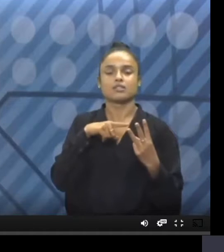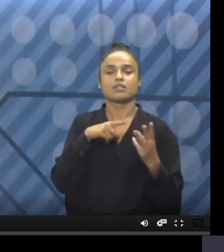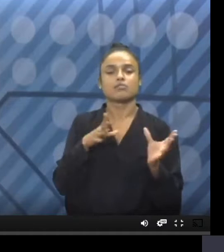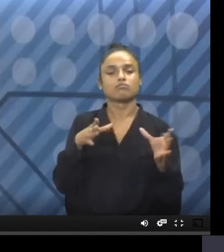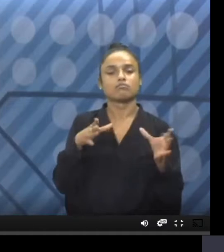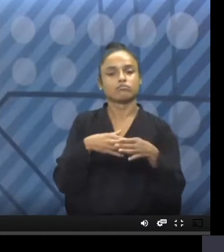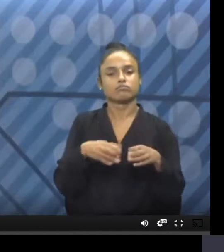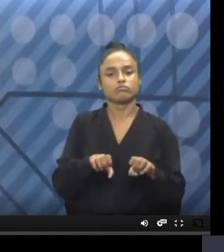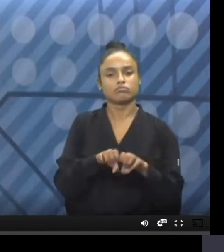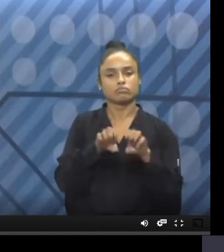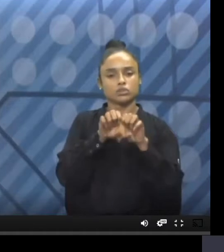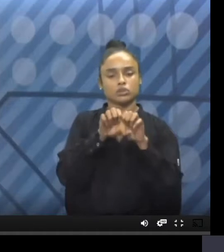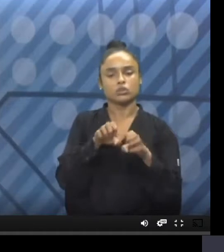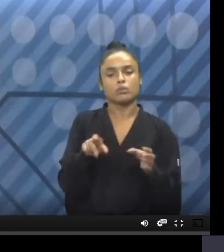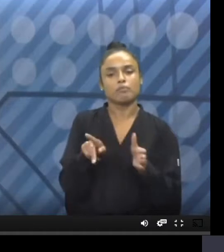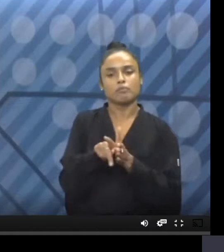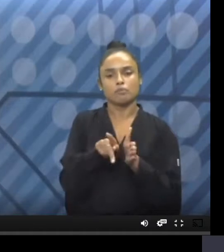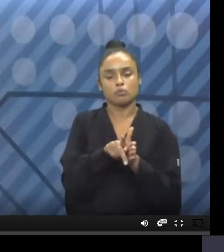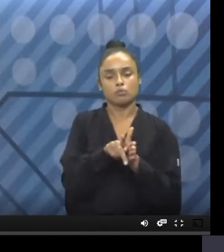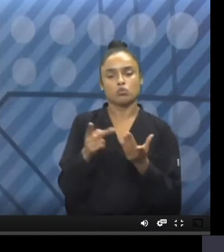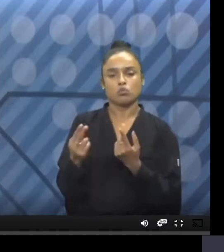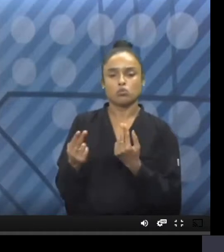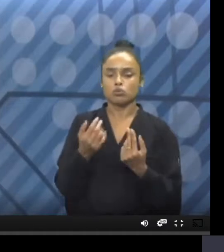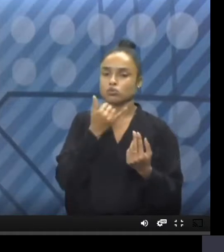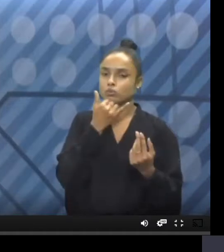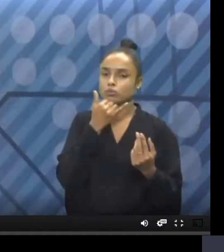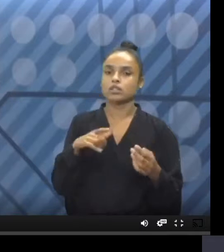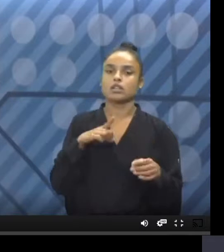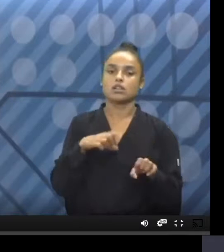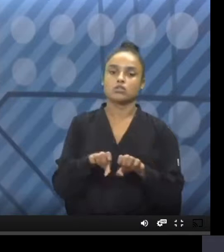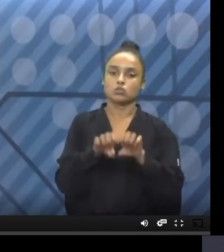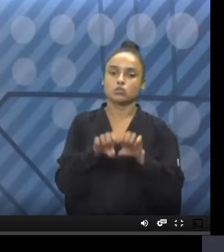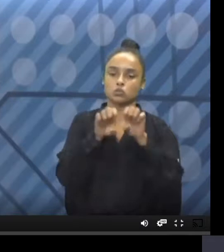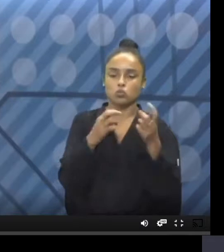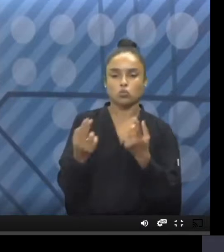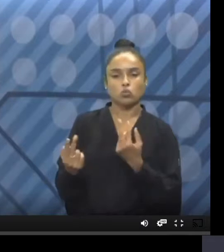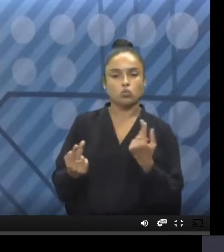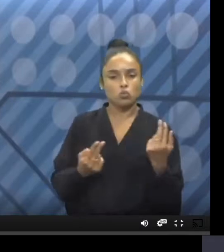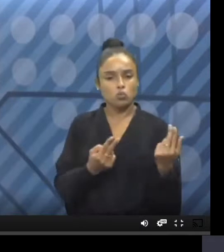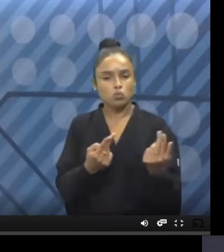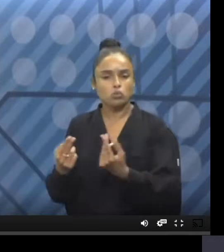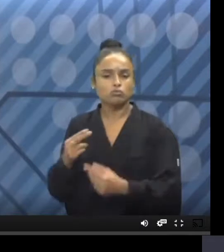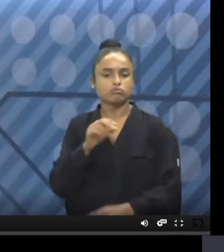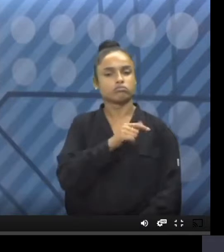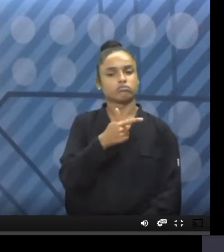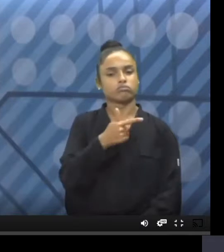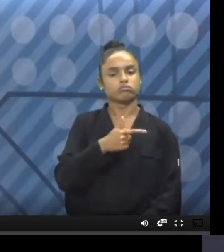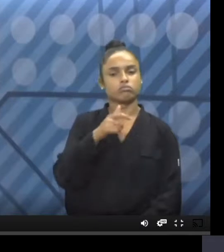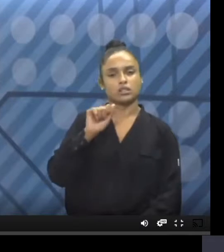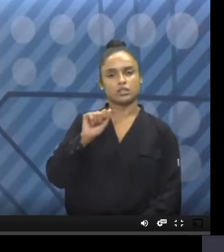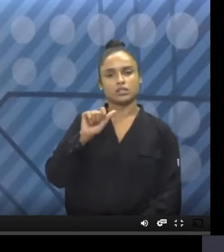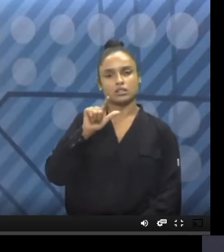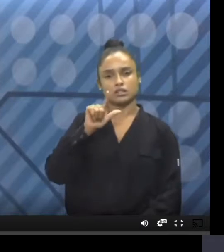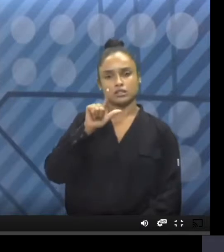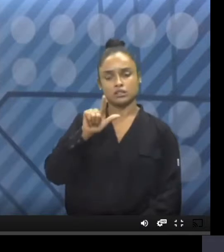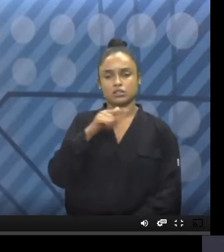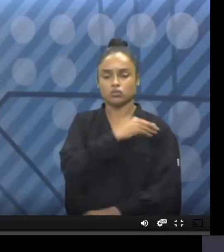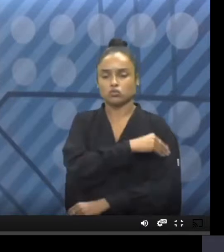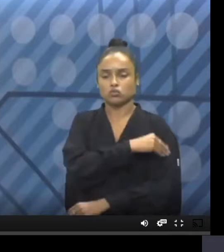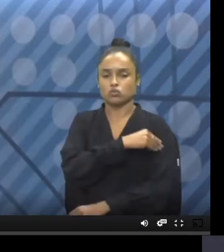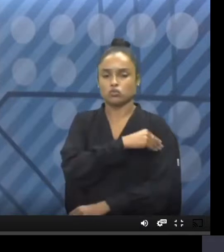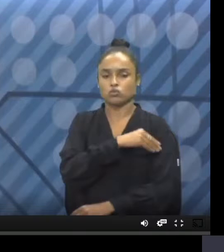compostos orgânicos, esses grupos funcionais, diferenciando-os de outras funções oxigenadas, como, por exemplo, os álcoois. Então, o